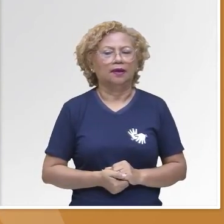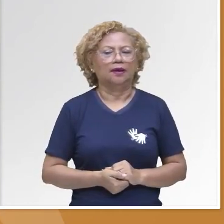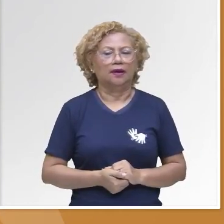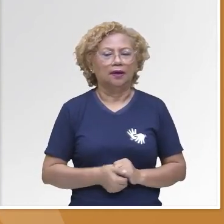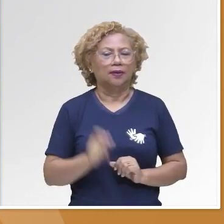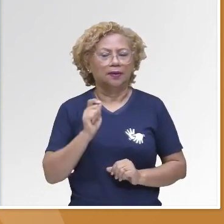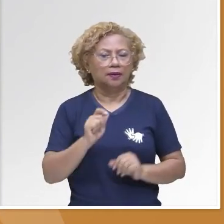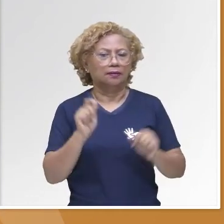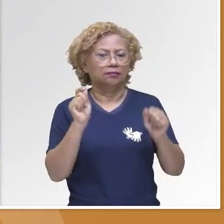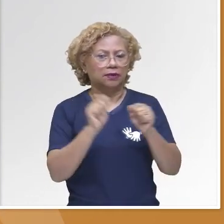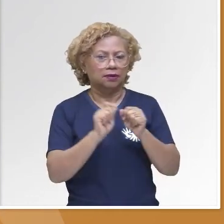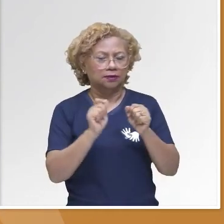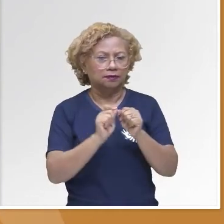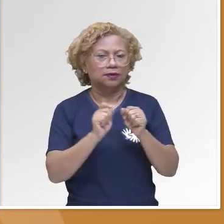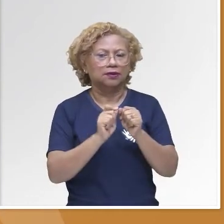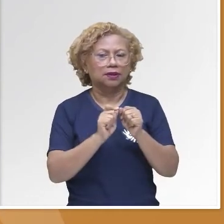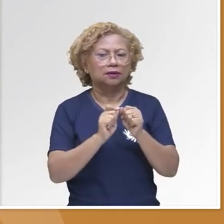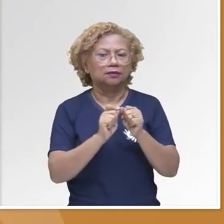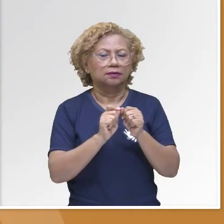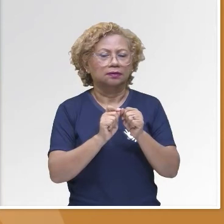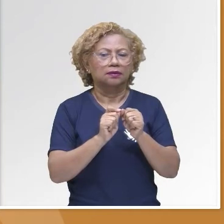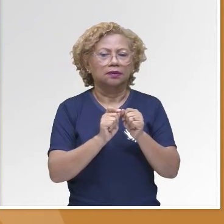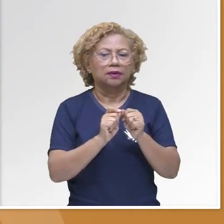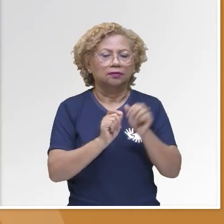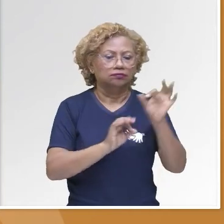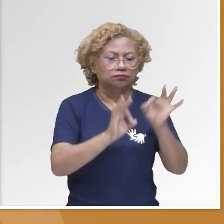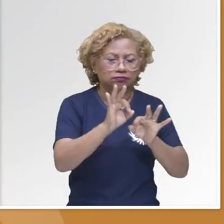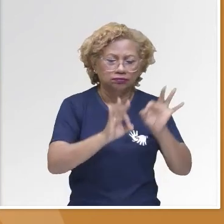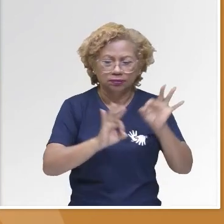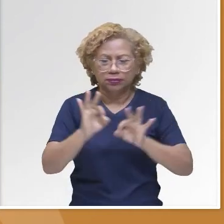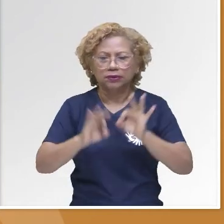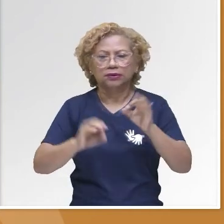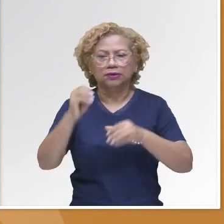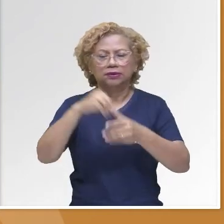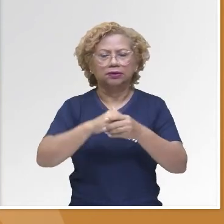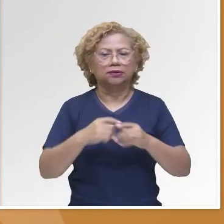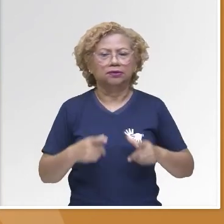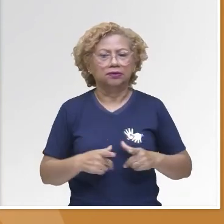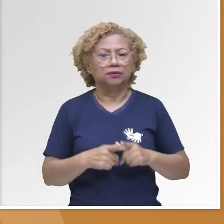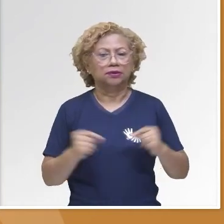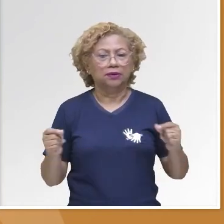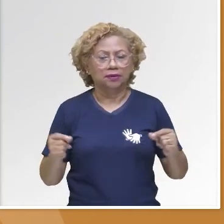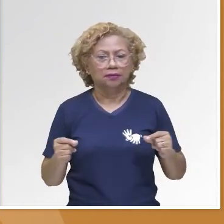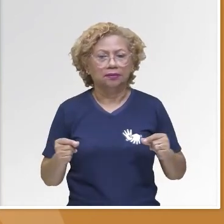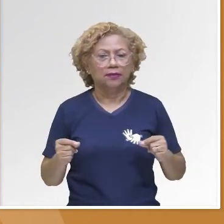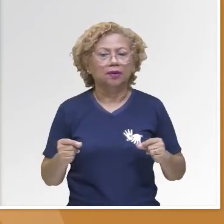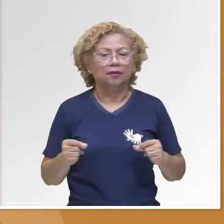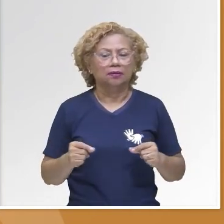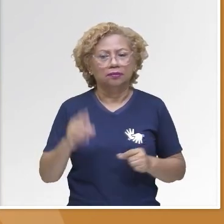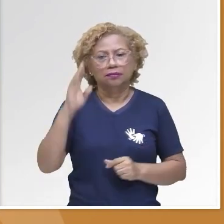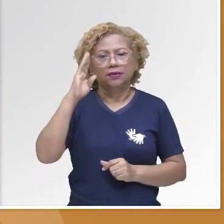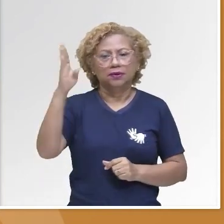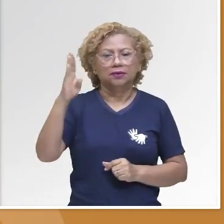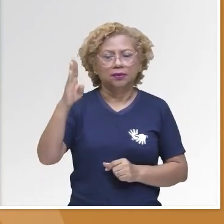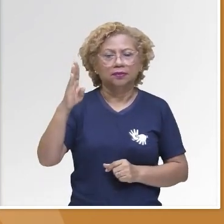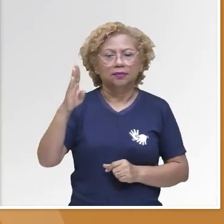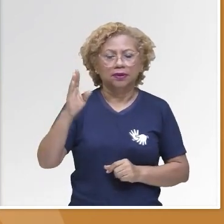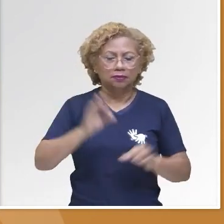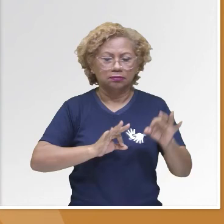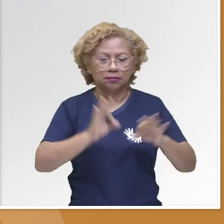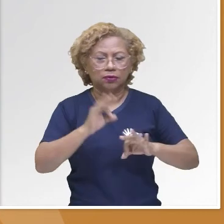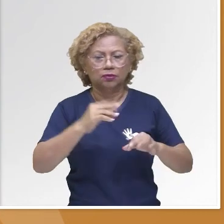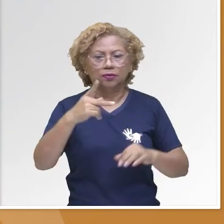tá? Investimento também ali nos aeroportos, mas justamente para facilitar,